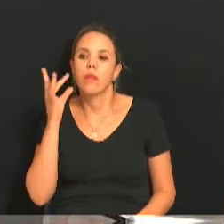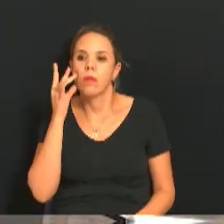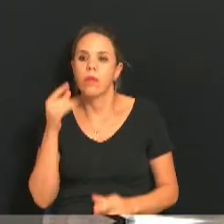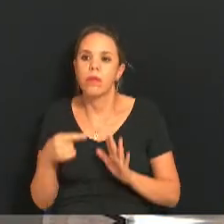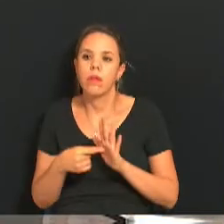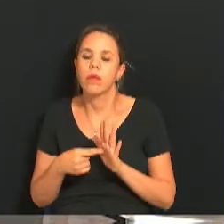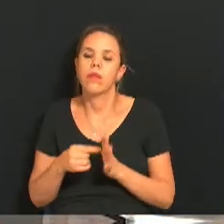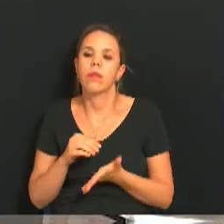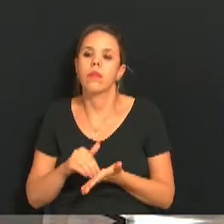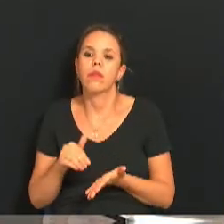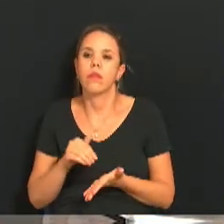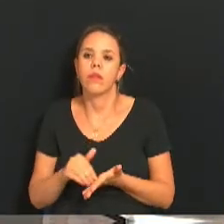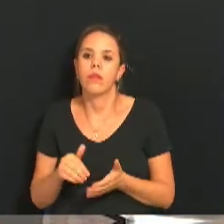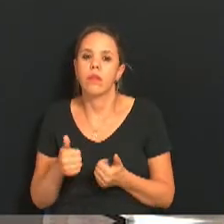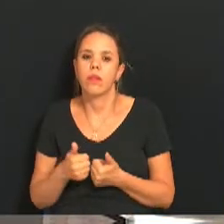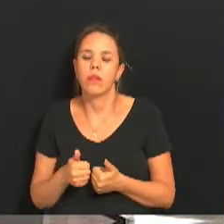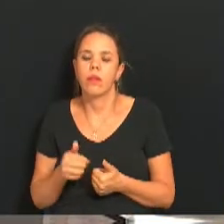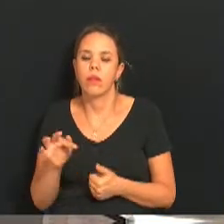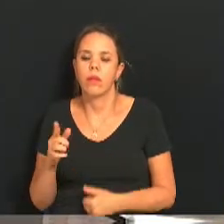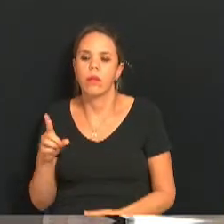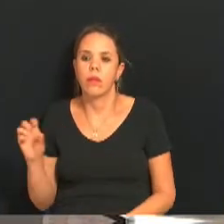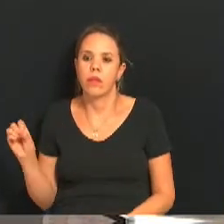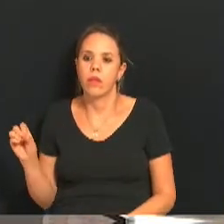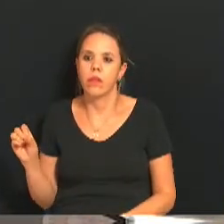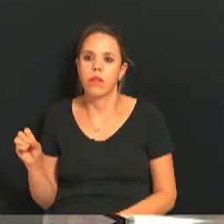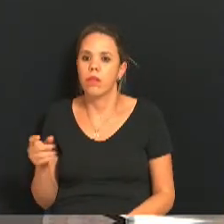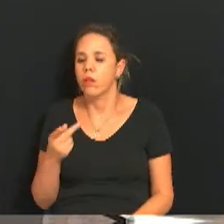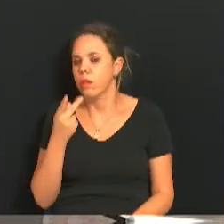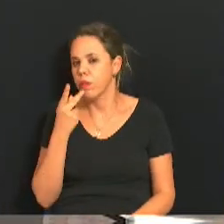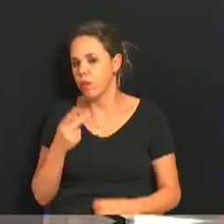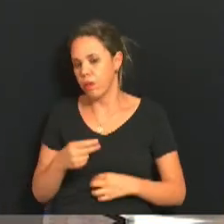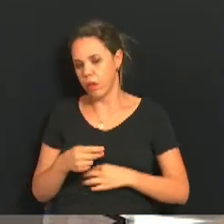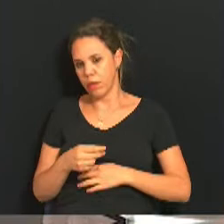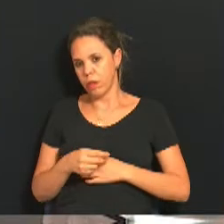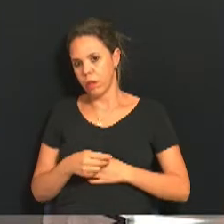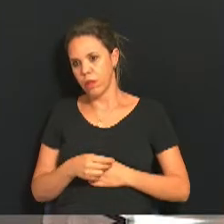telefone do transporte Então a